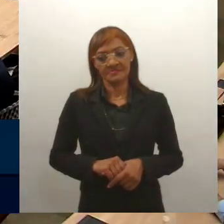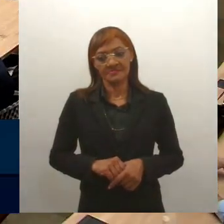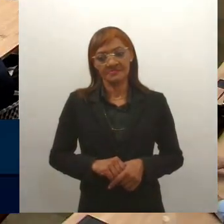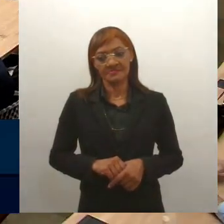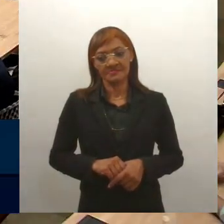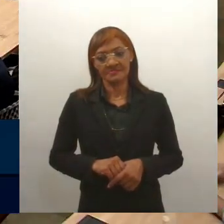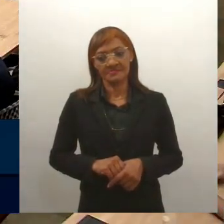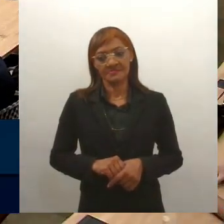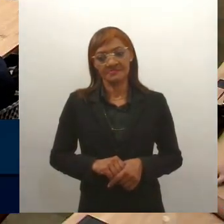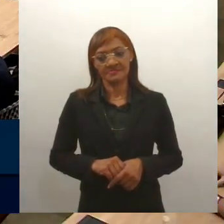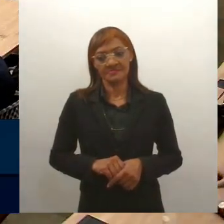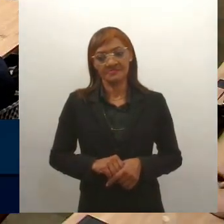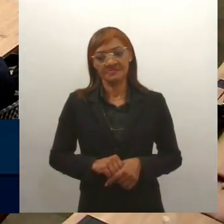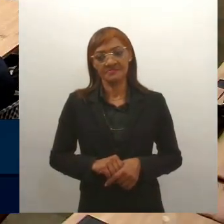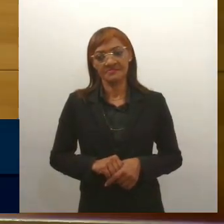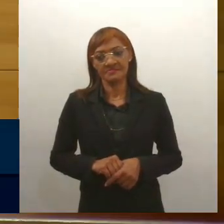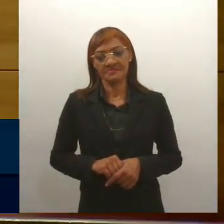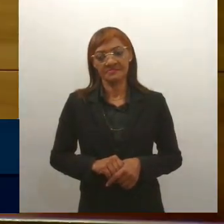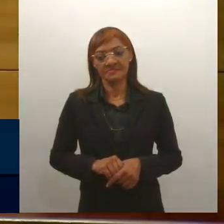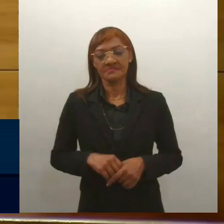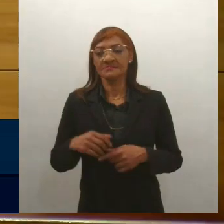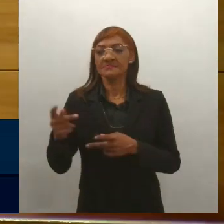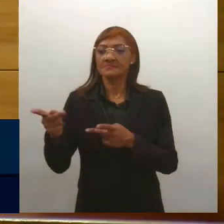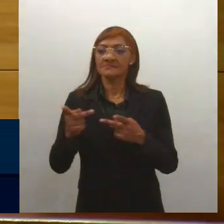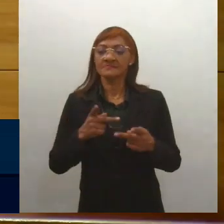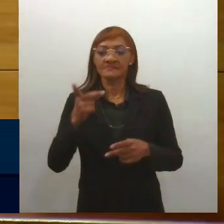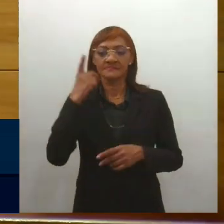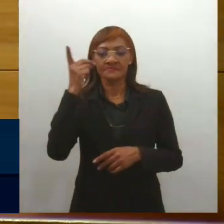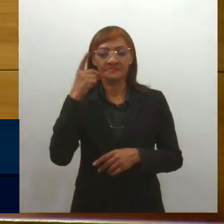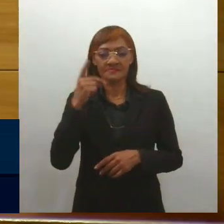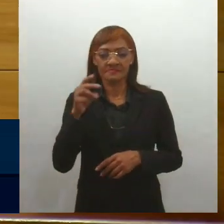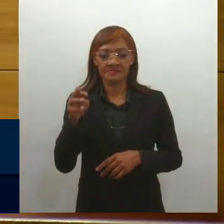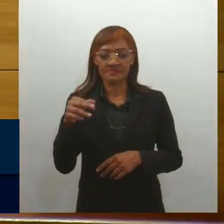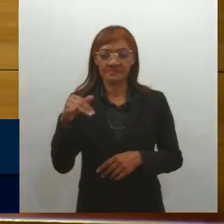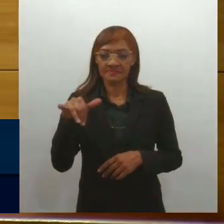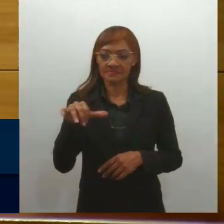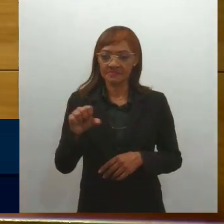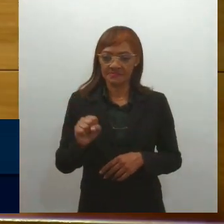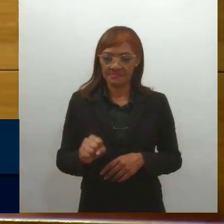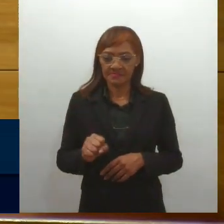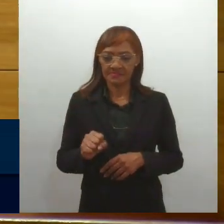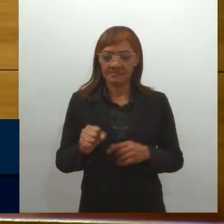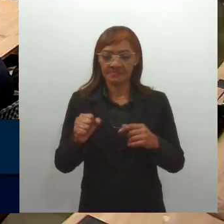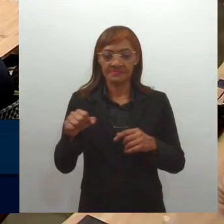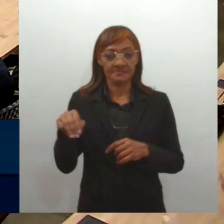Convidamos o deputado Marcos Oliveira para fazer a entrega da medalha à jornalista Jéssica Cruz Santos.